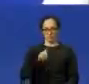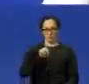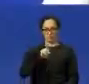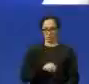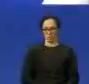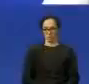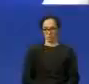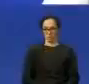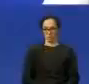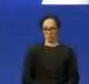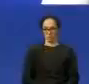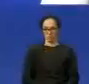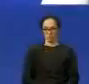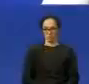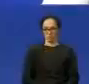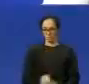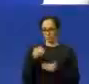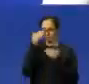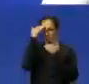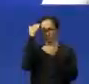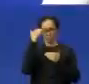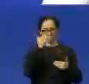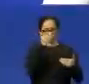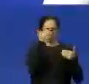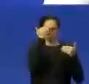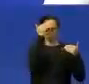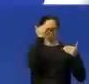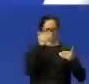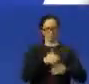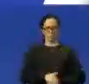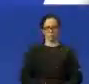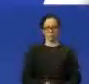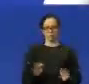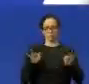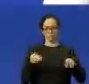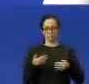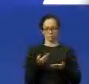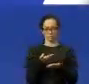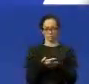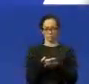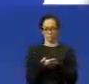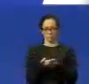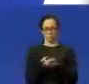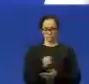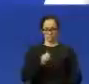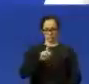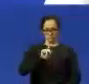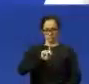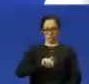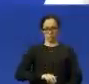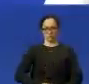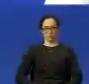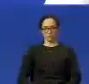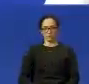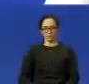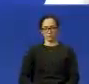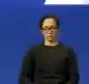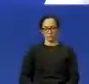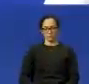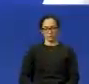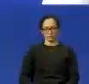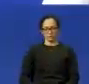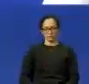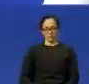Obrigado pela sua atenção. Obrigado, professores Tony e João. E esperamos você para as próximas